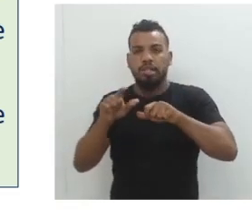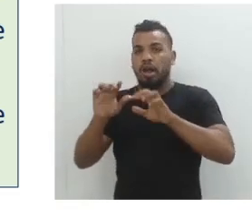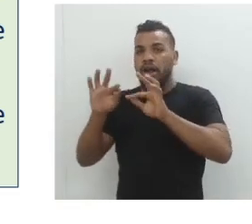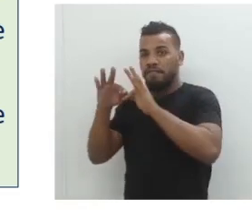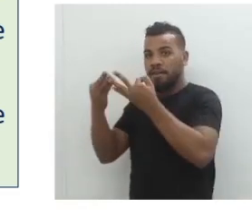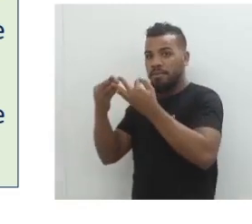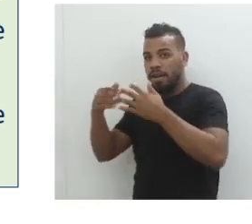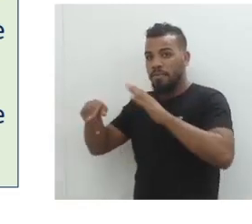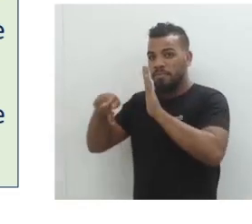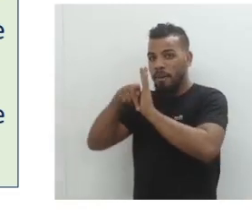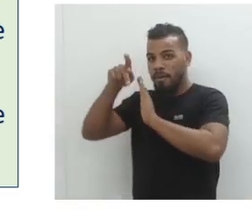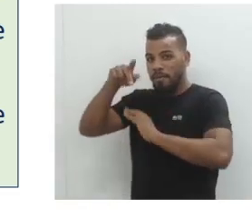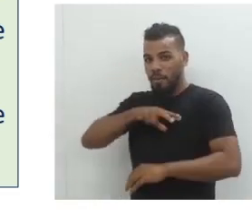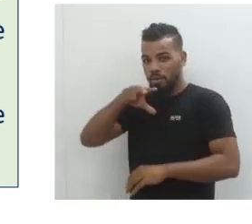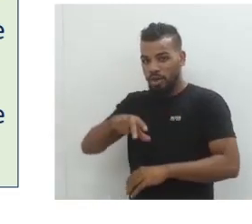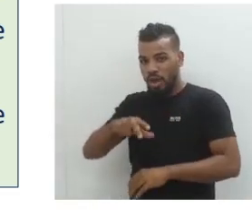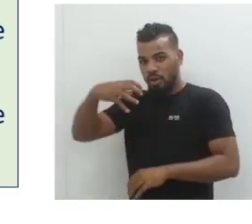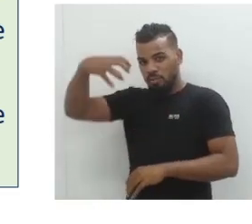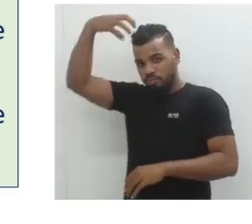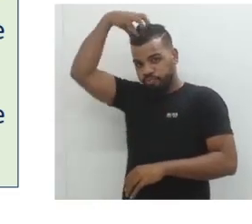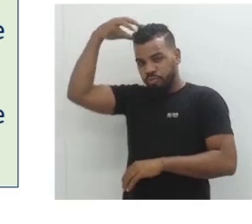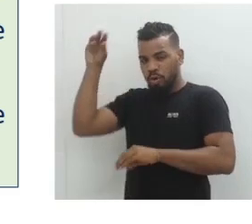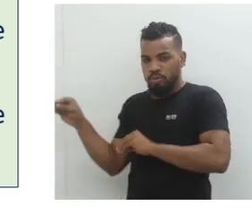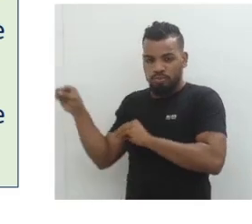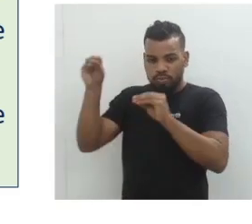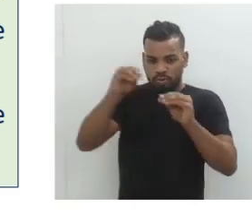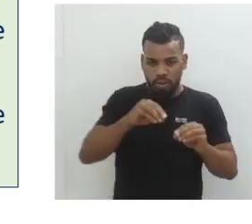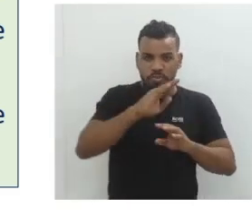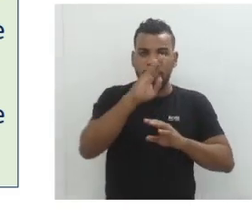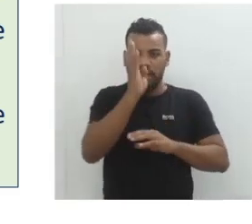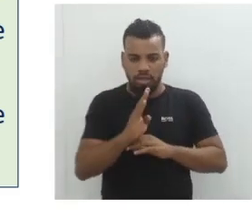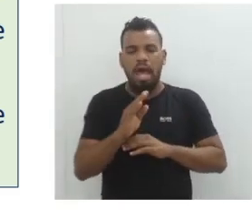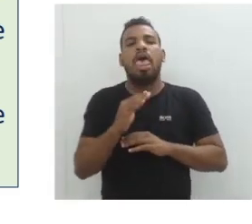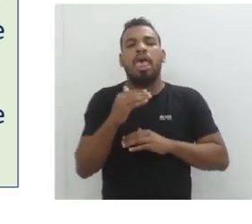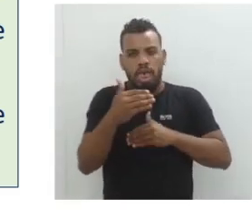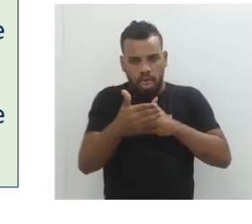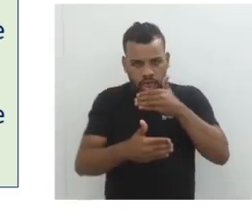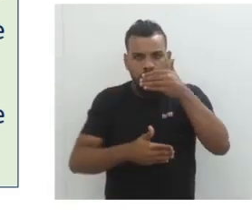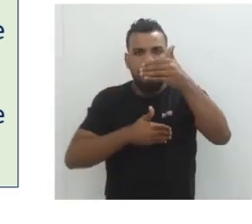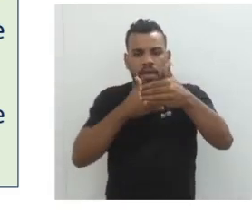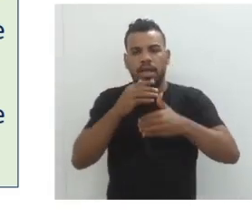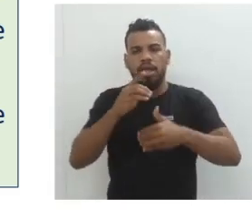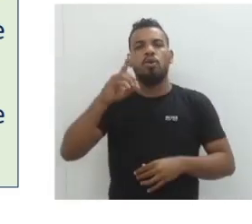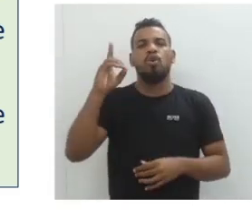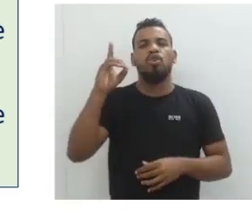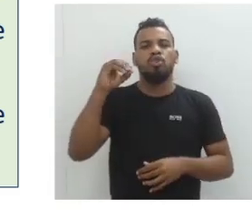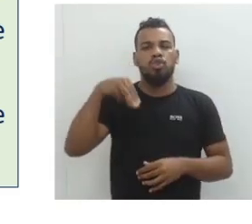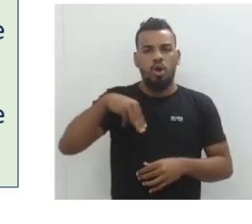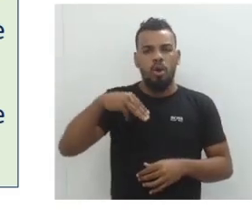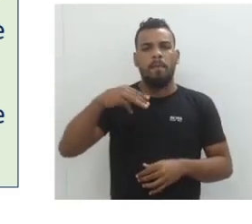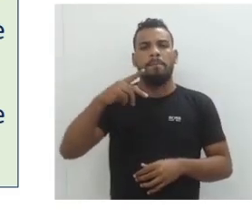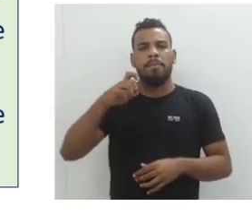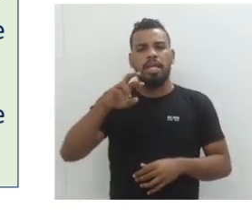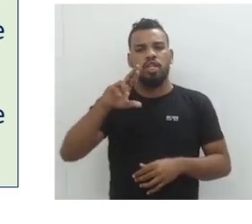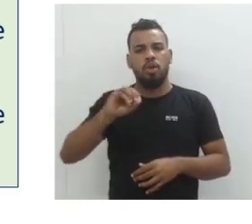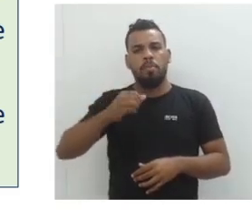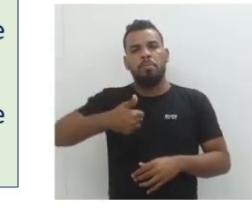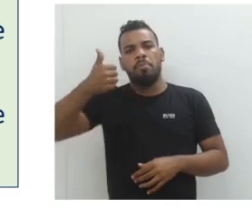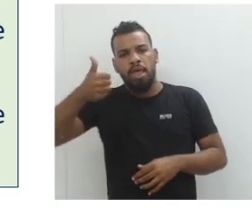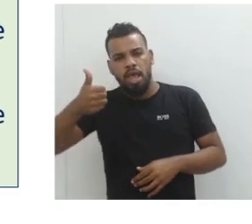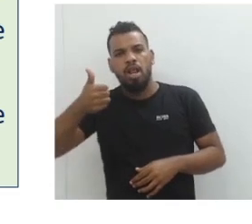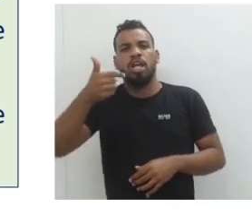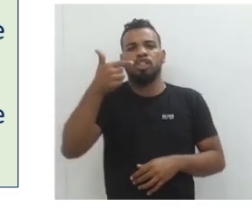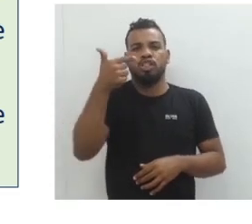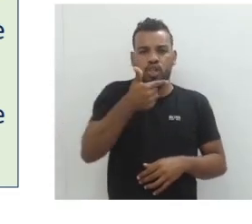ao Brasil, com os dois imperadores, Dom Pedro I e Dom Pedro II, mas devido